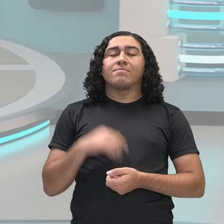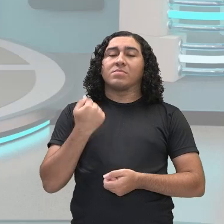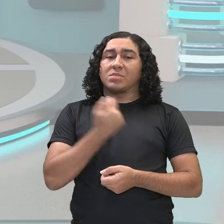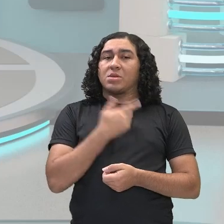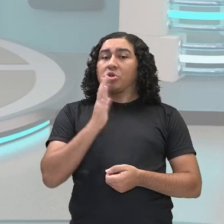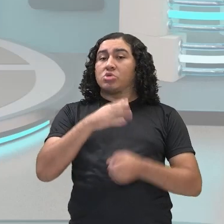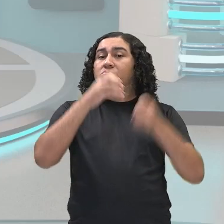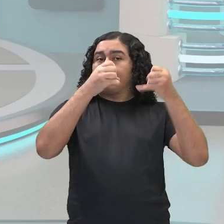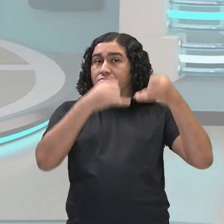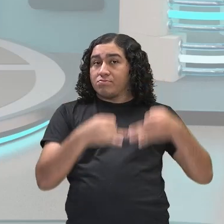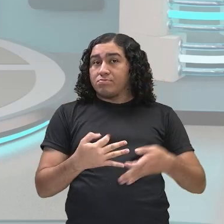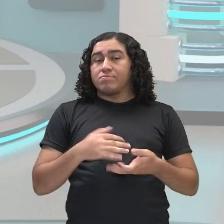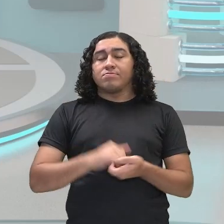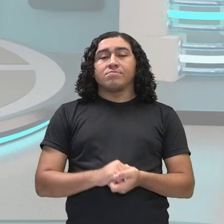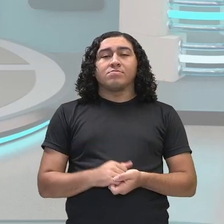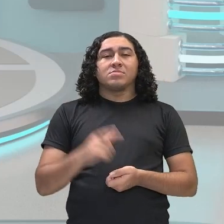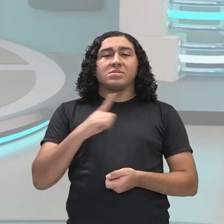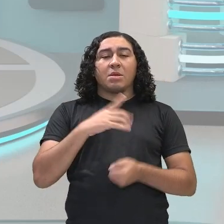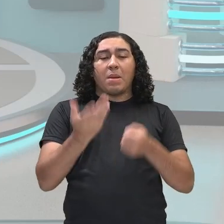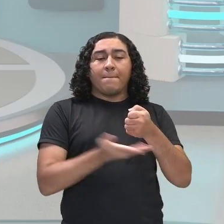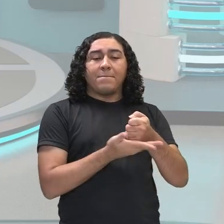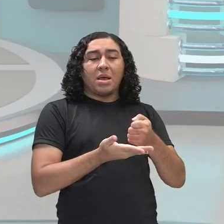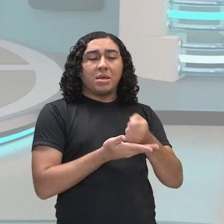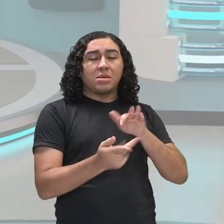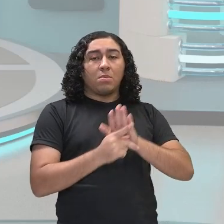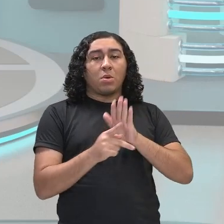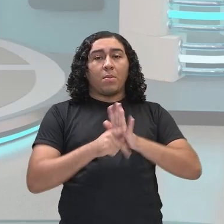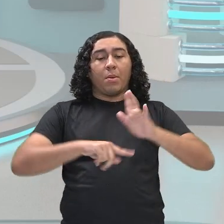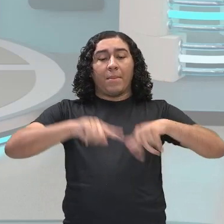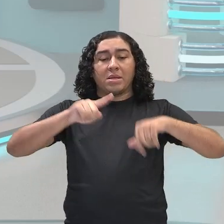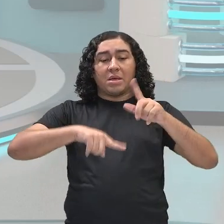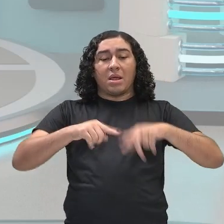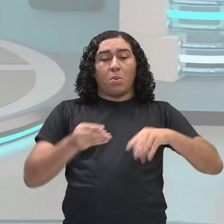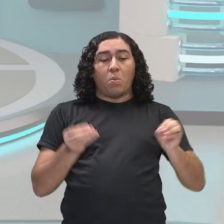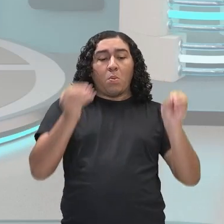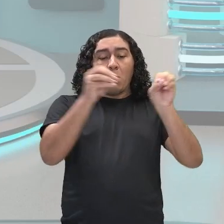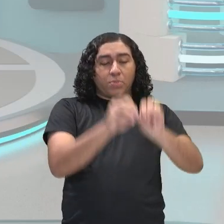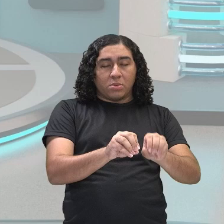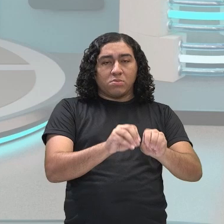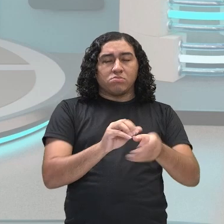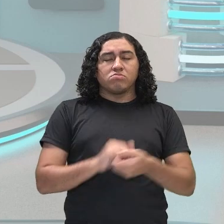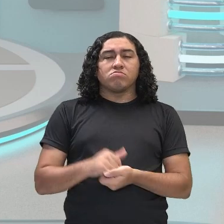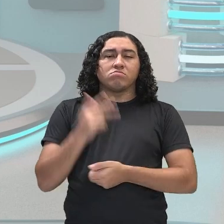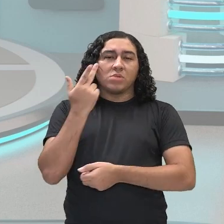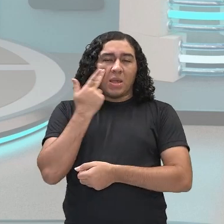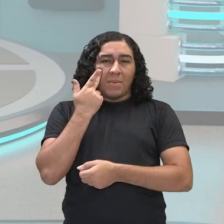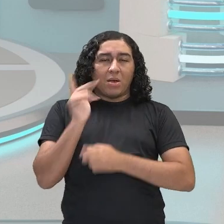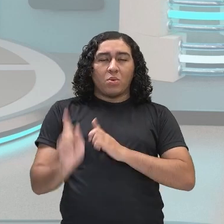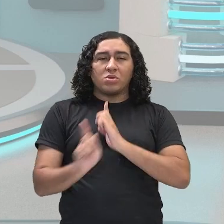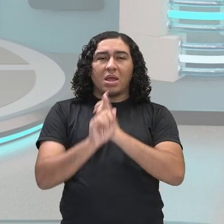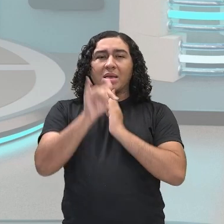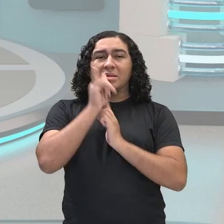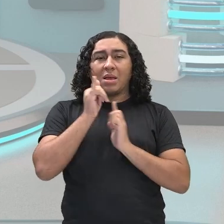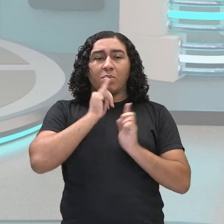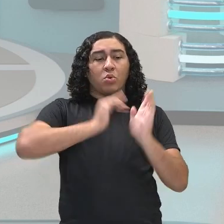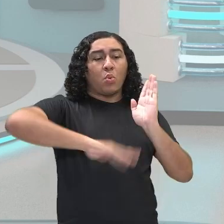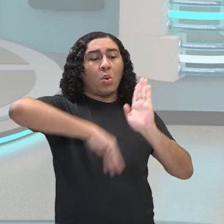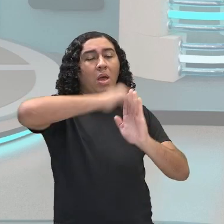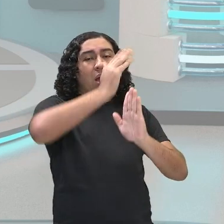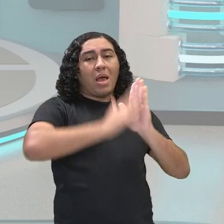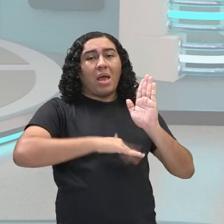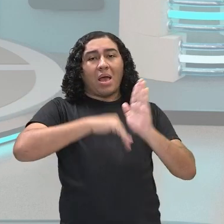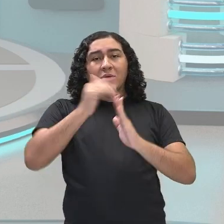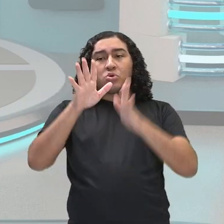pouco. Vai ser o suporte para a obra. Muito comum encontrarmos os quadros,